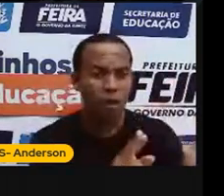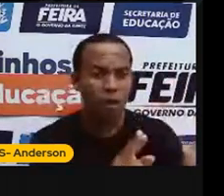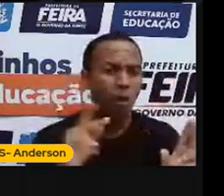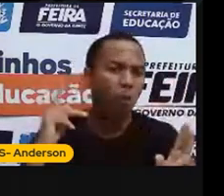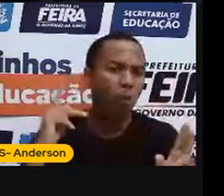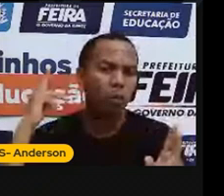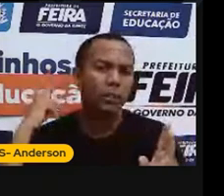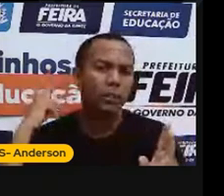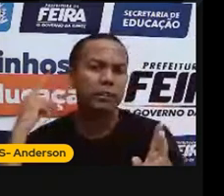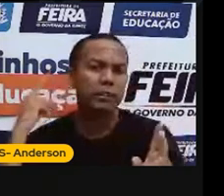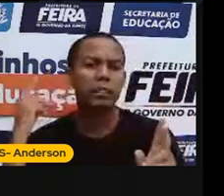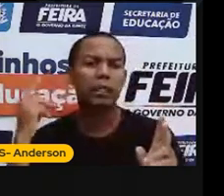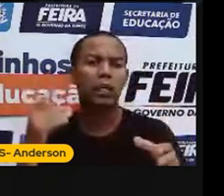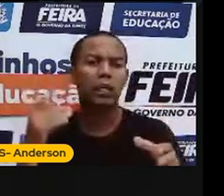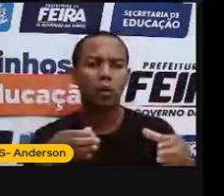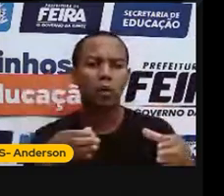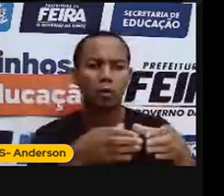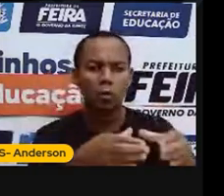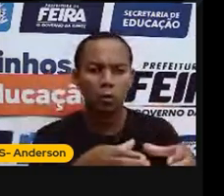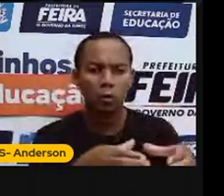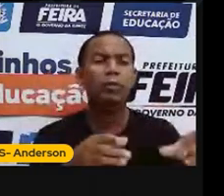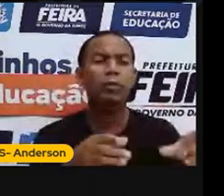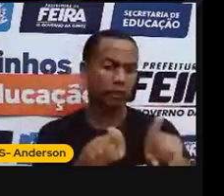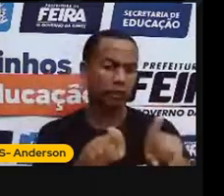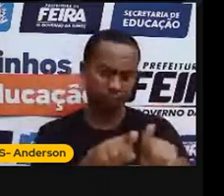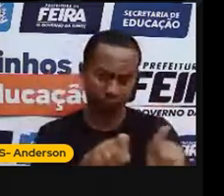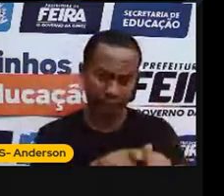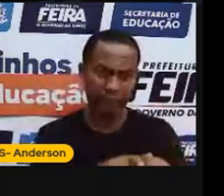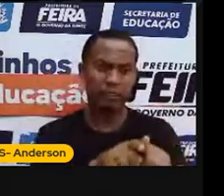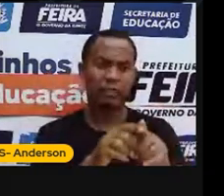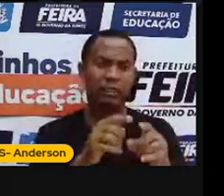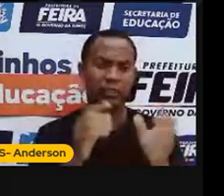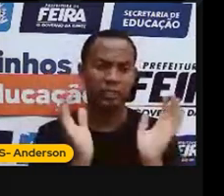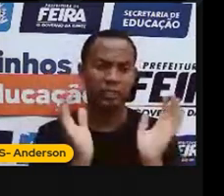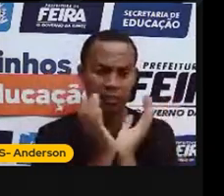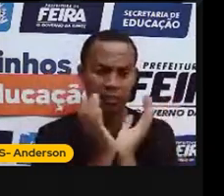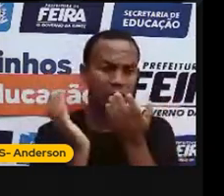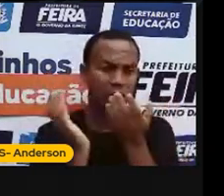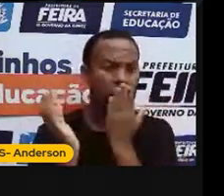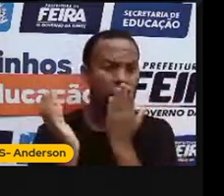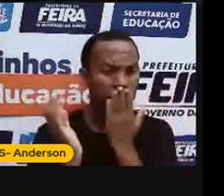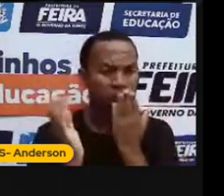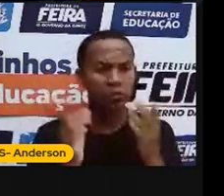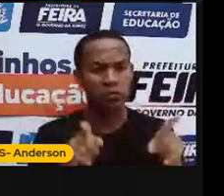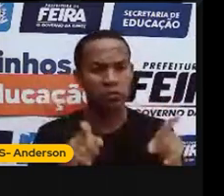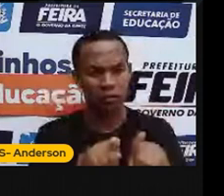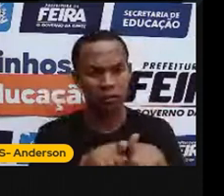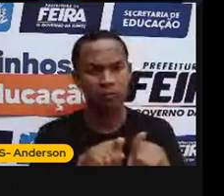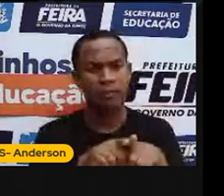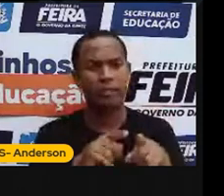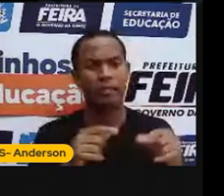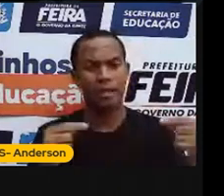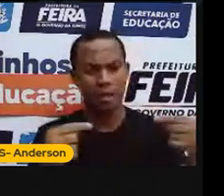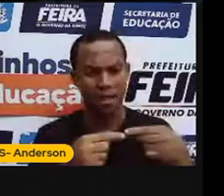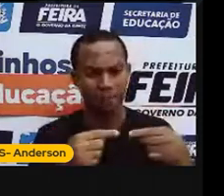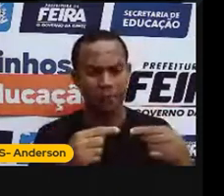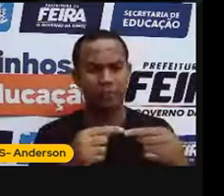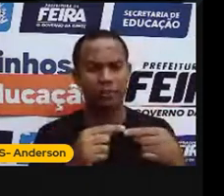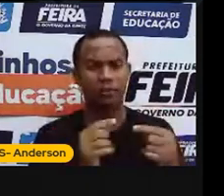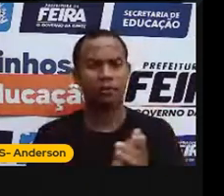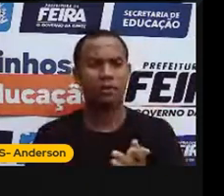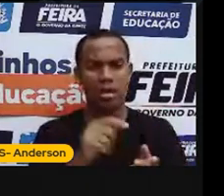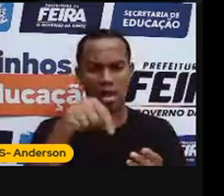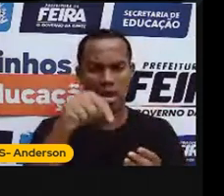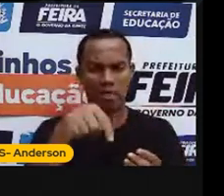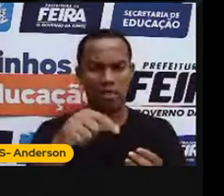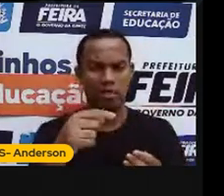Essa pintura, né, ela também serve para demonstrar essa organização. Olha, aqui são as pessoas